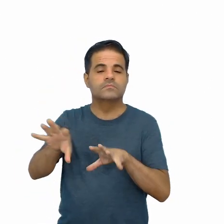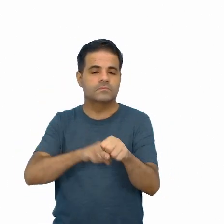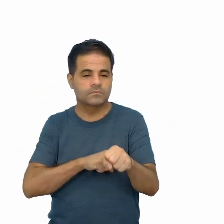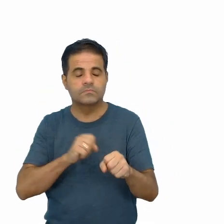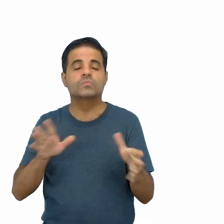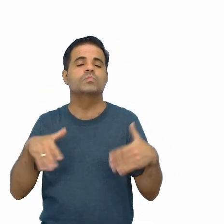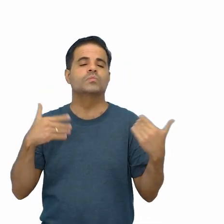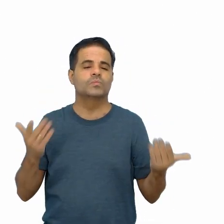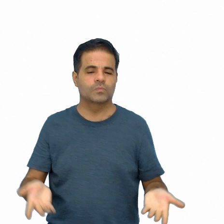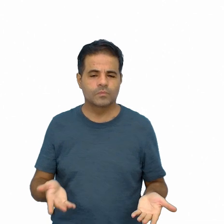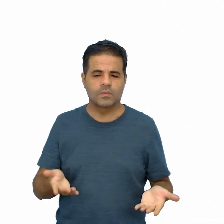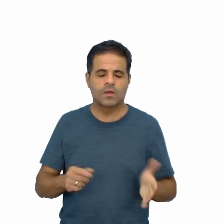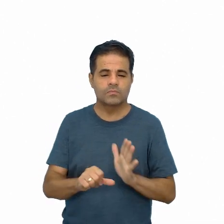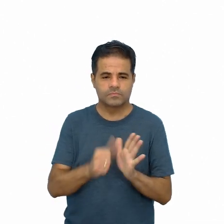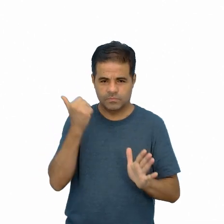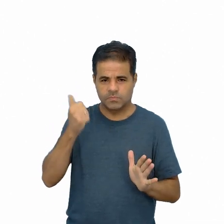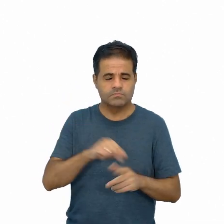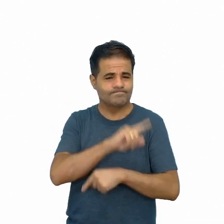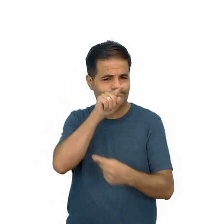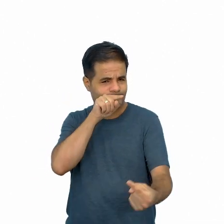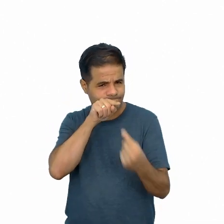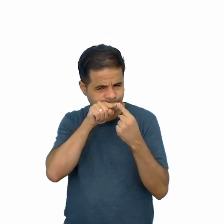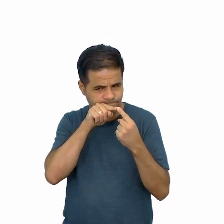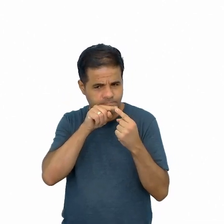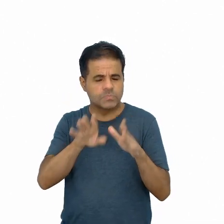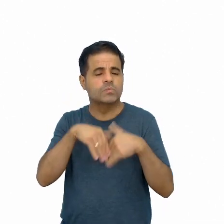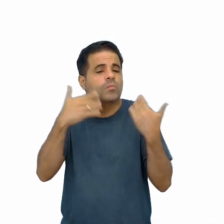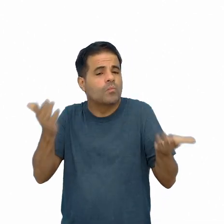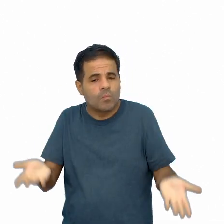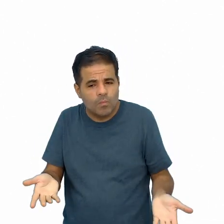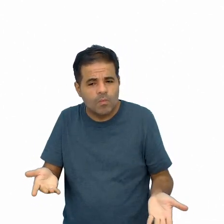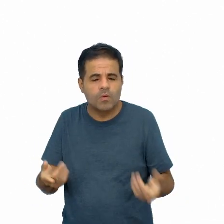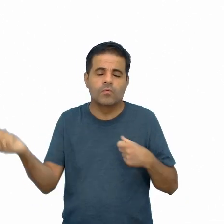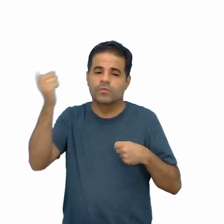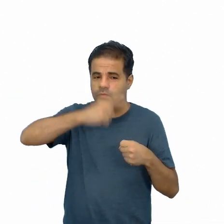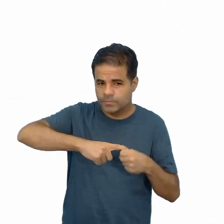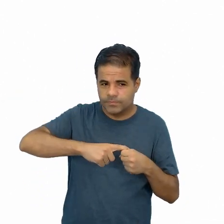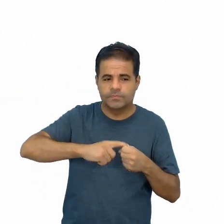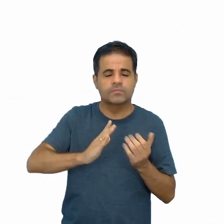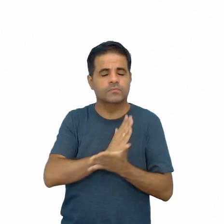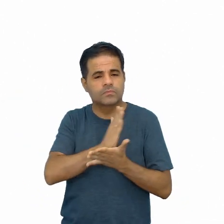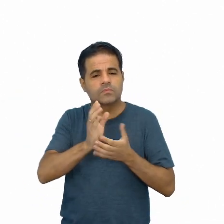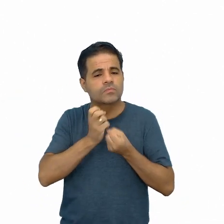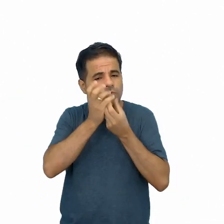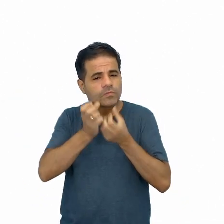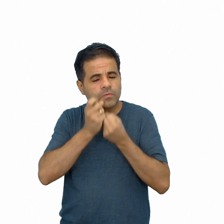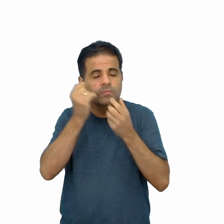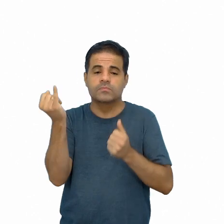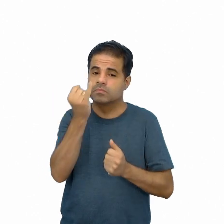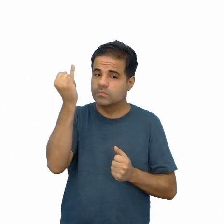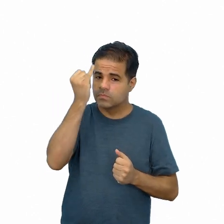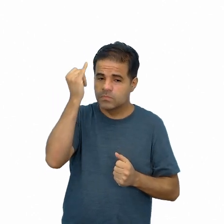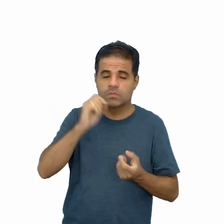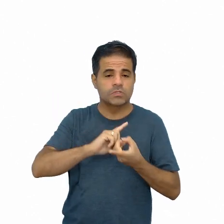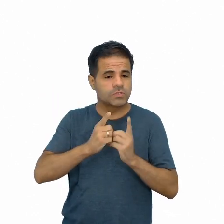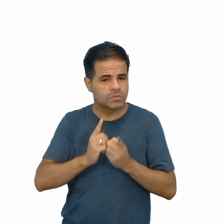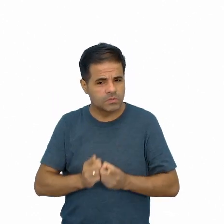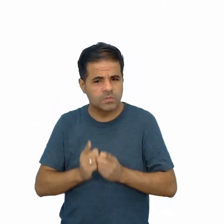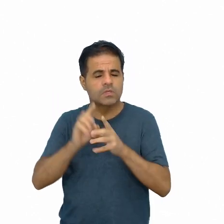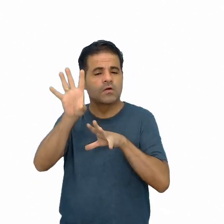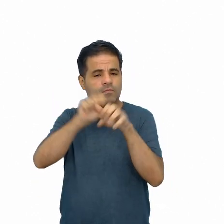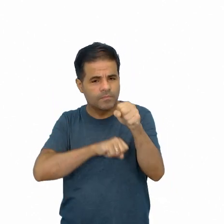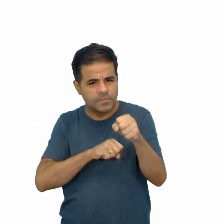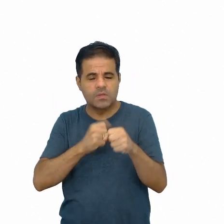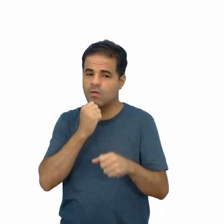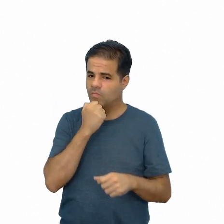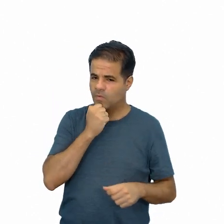formação. Então, o primeiro objetivo dela, a gente retomar algumas informações importantes sobre a dinâmica das formações